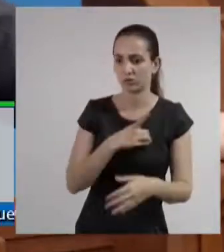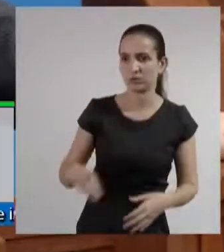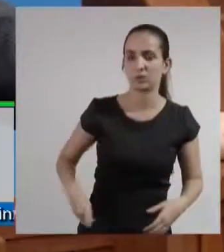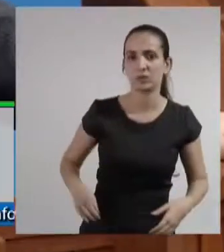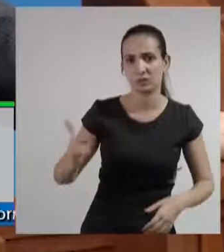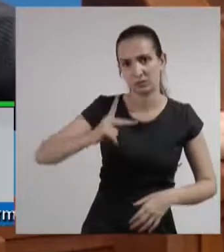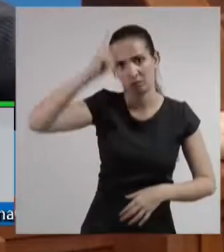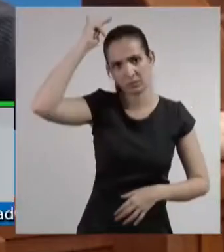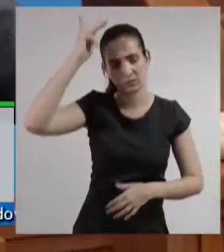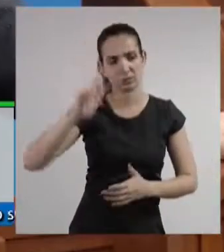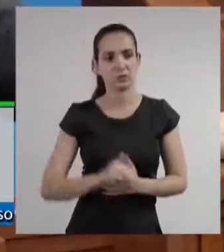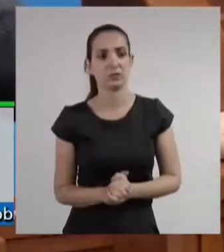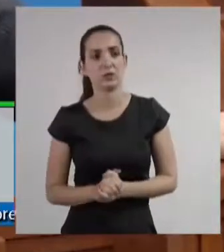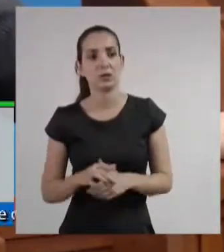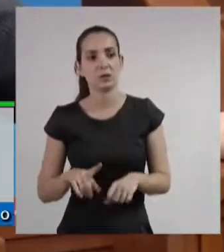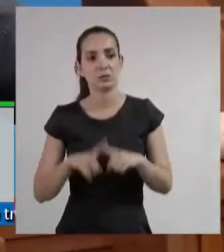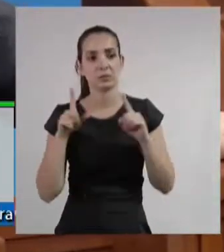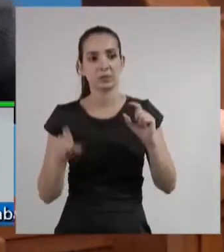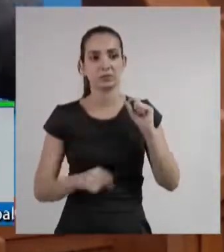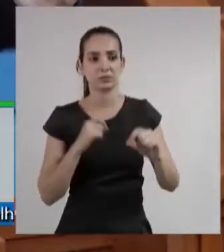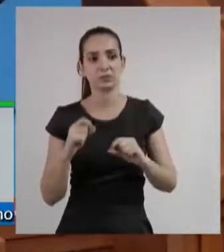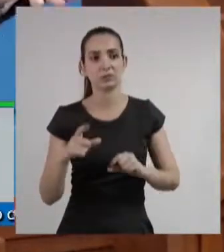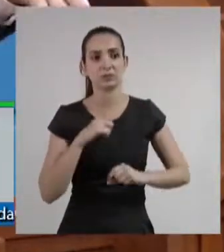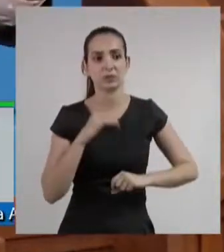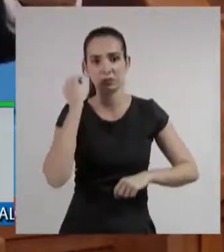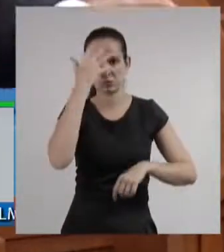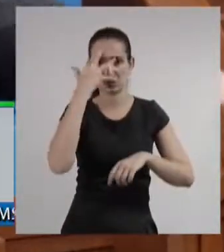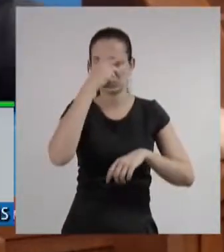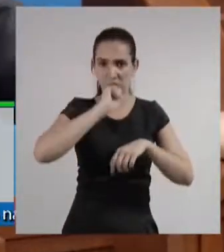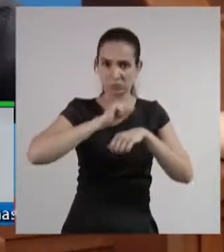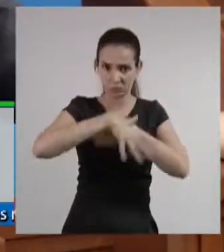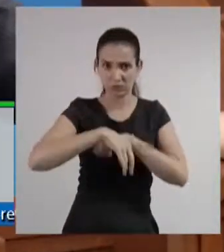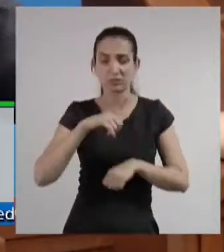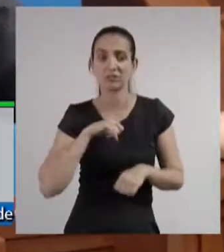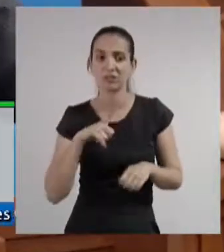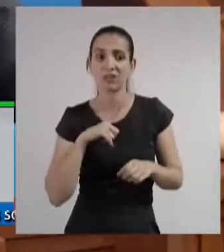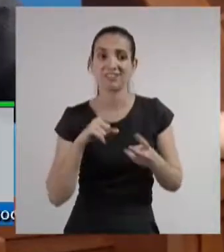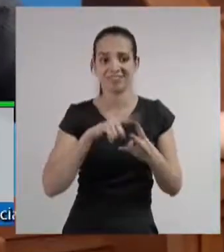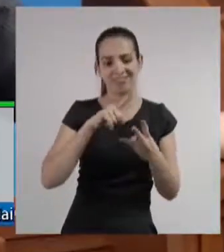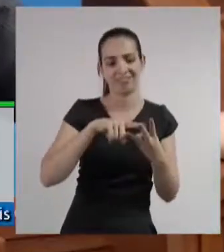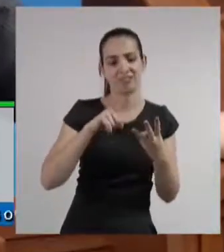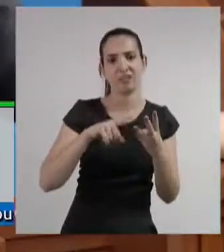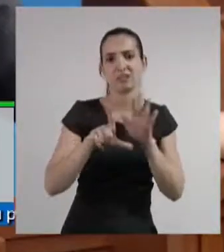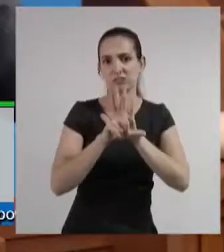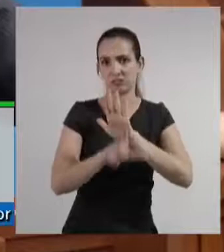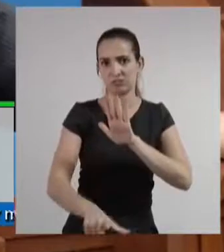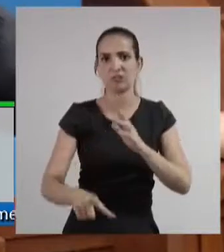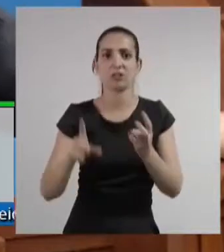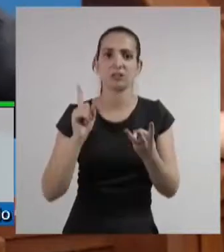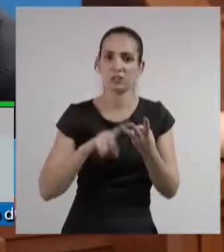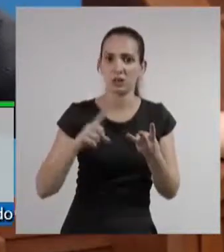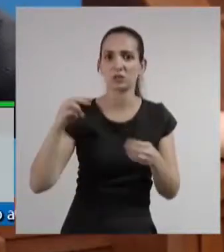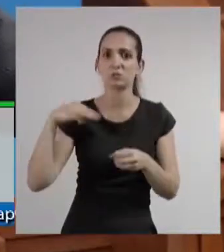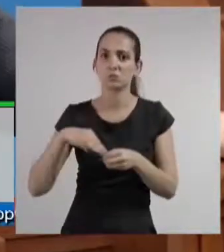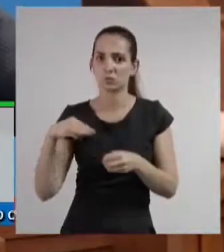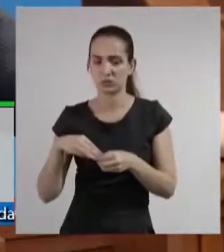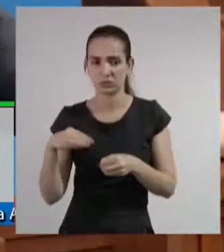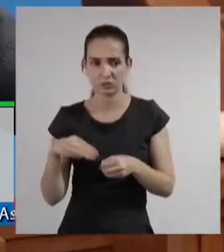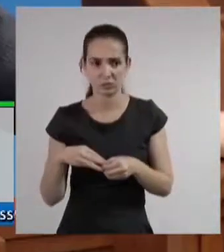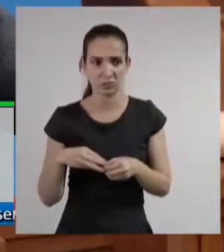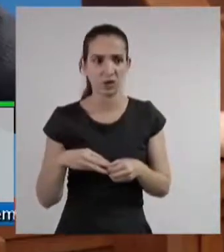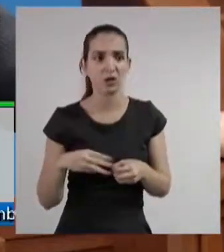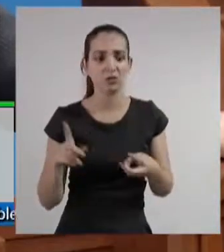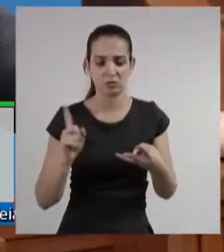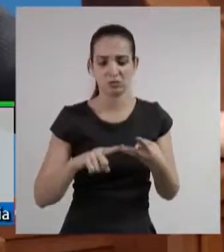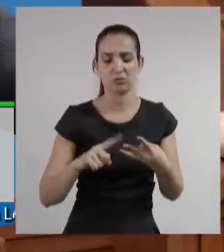legislações. Tem a municipal, tinha um projeto de lei aqui, do deputado Paulo Corrêa, e ele não estava,